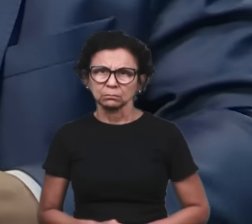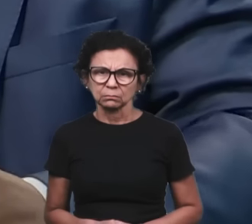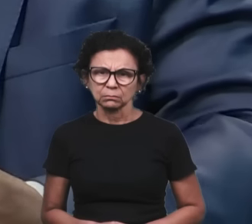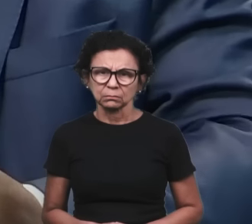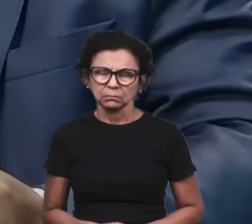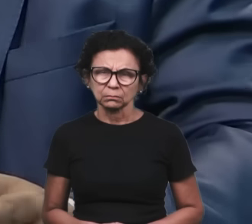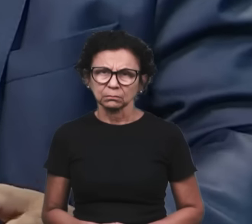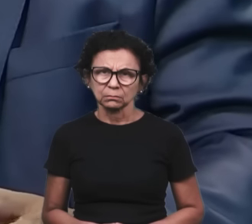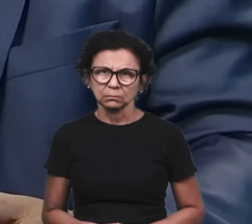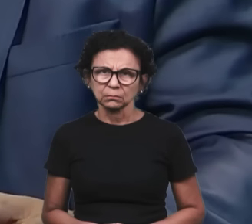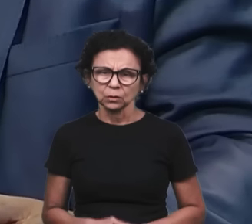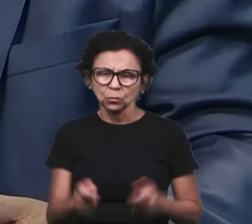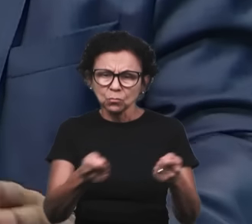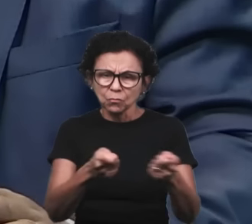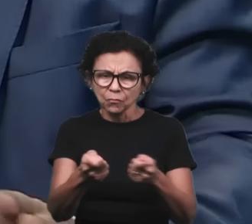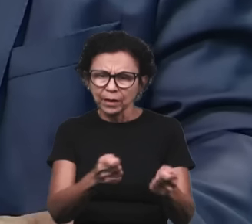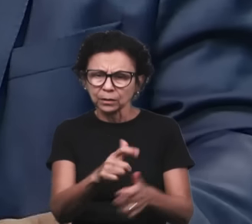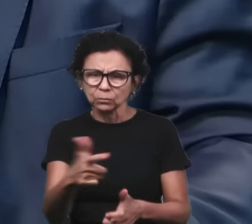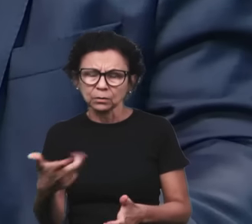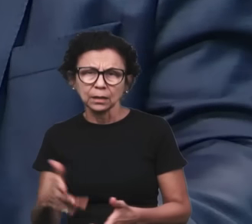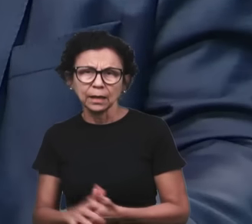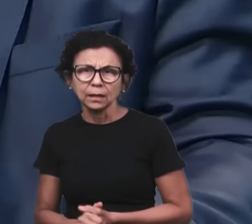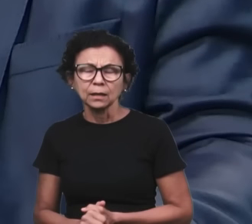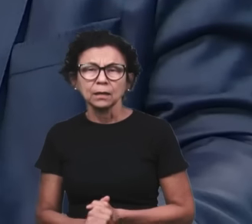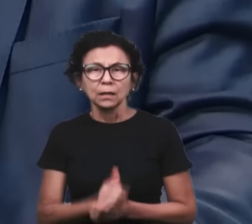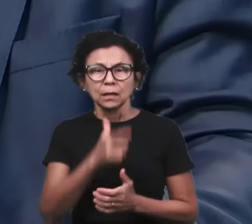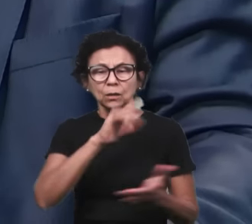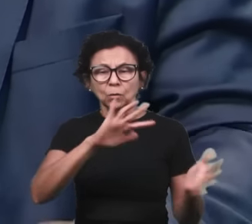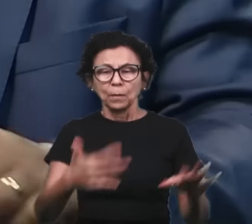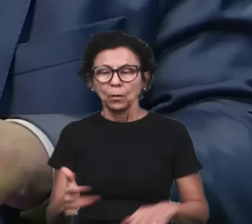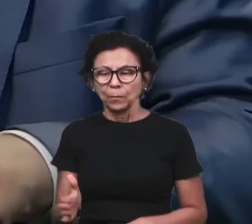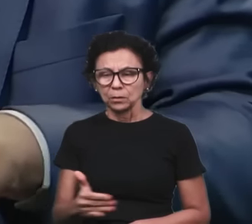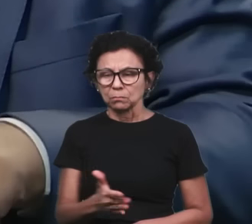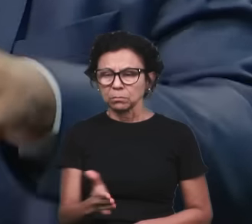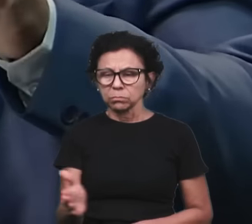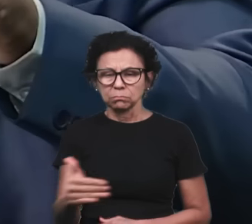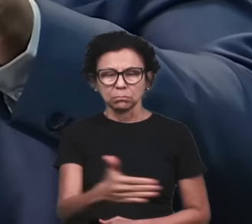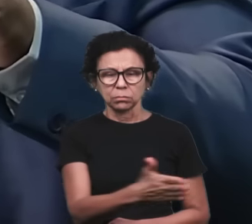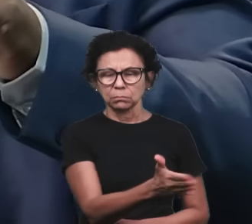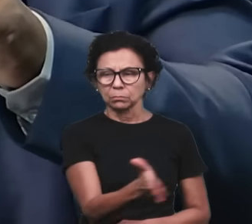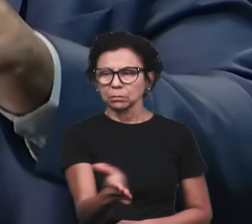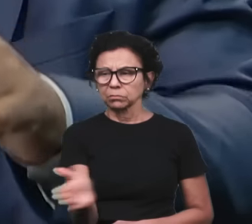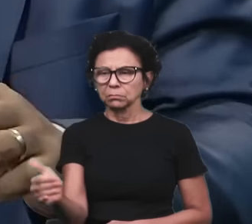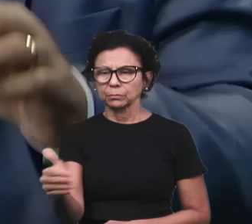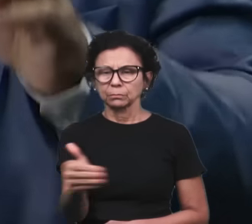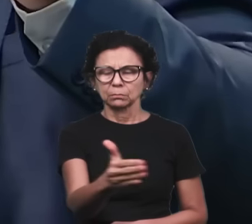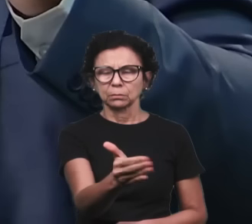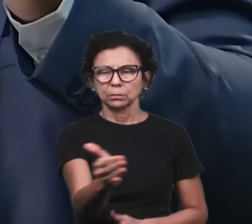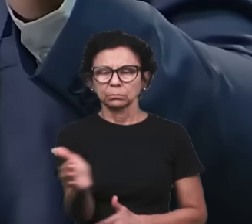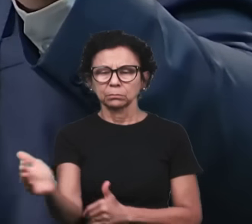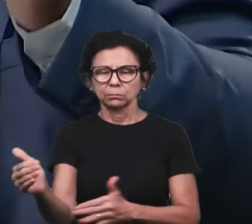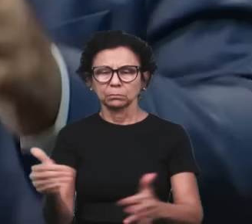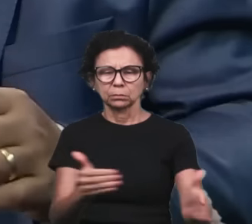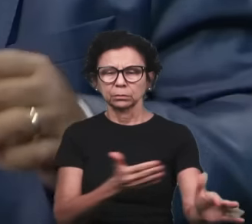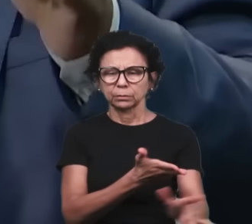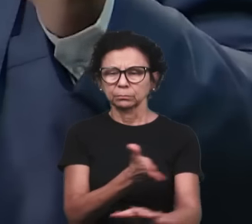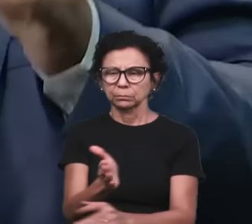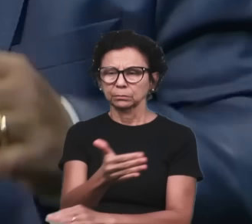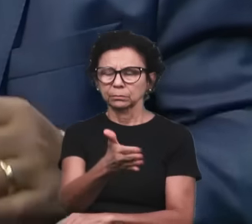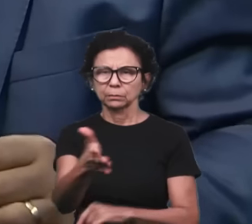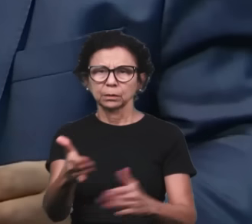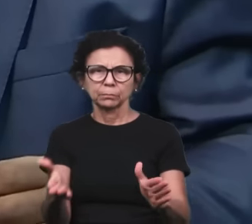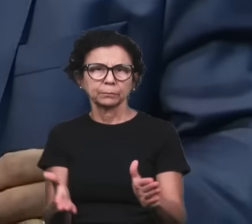tem barreira nenhuma, ele vai para onde ele quer. E faria os homens como os peixes do mar. Os